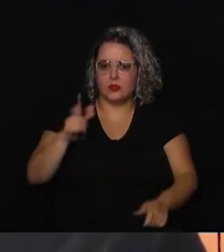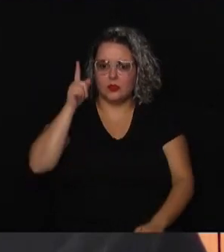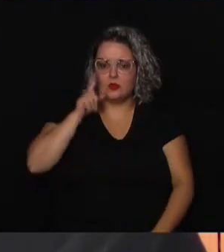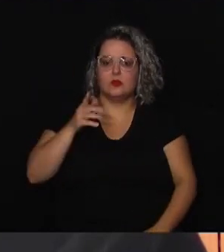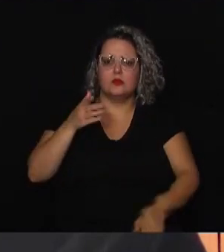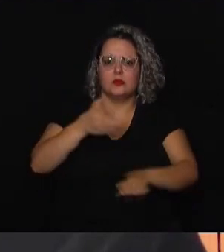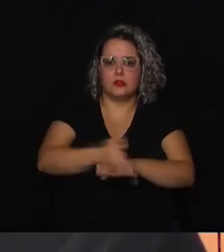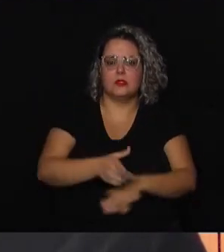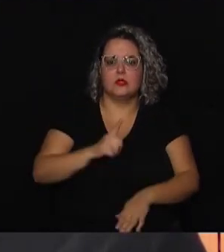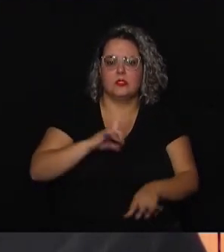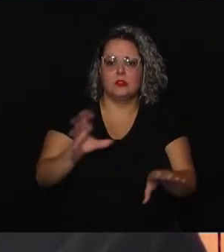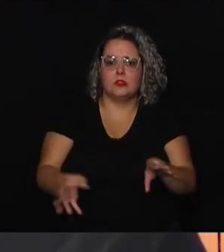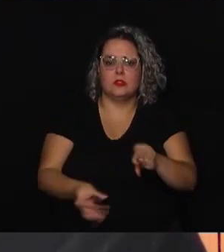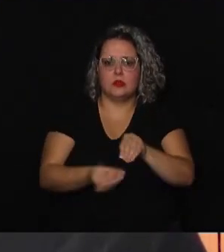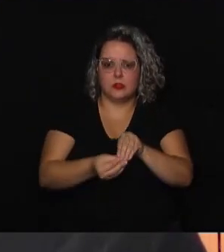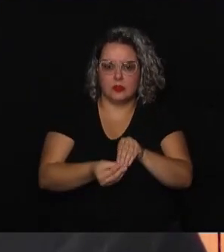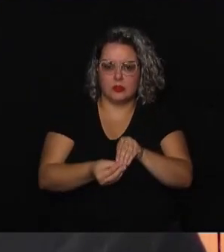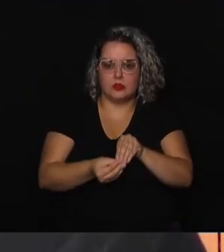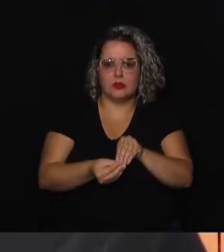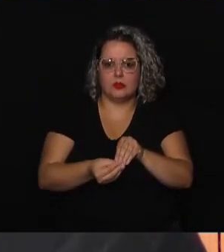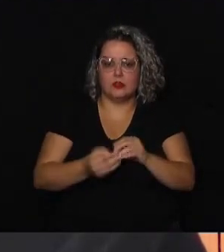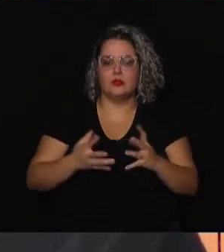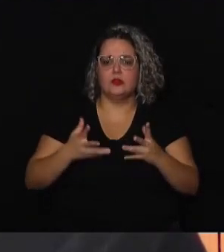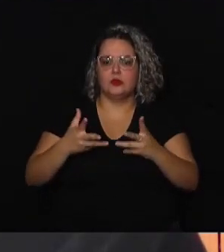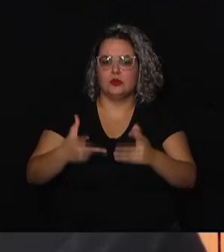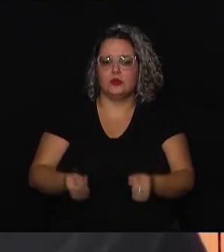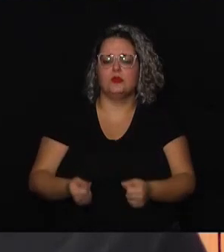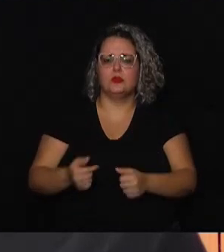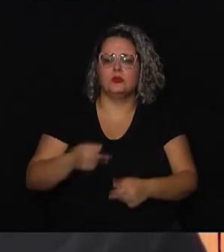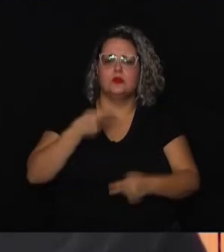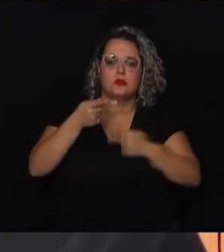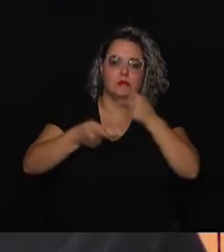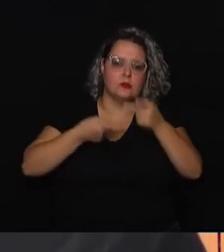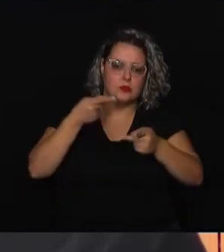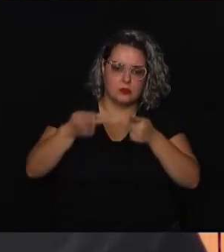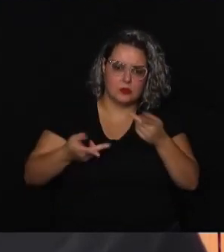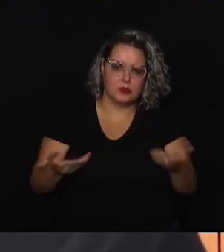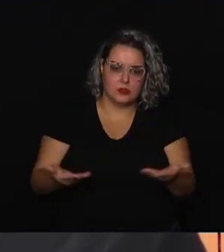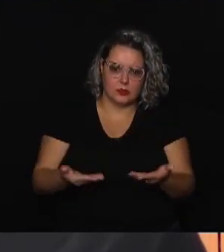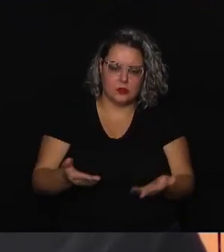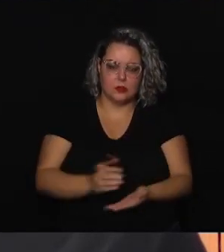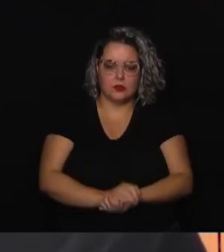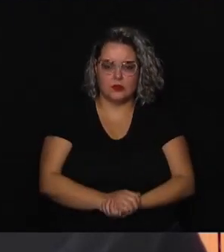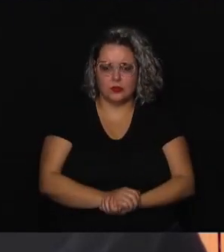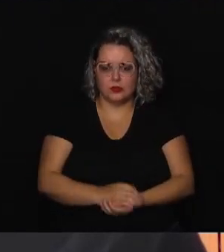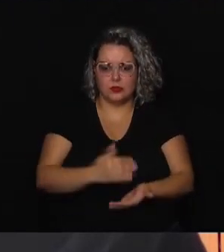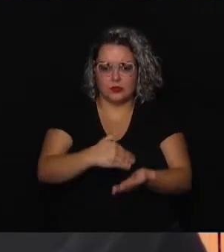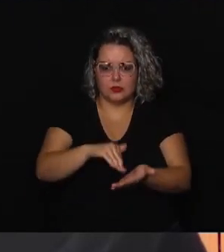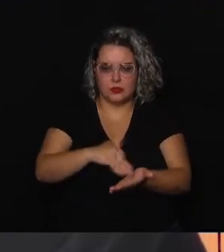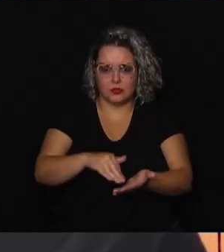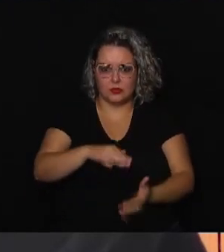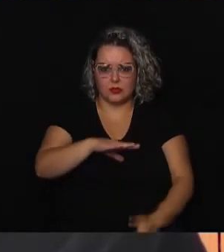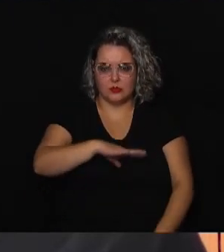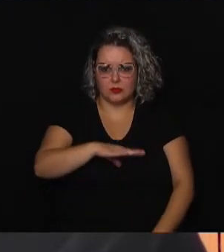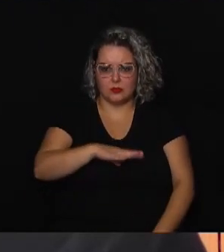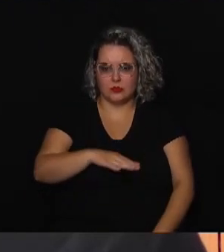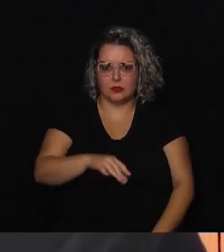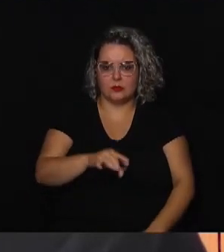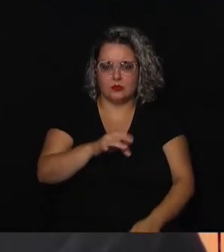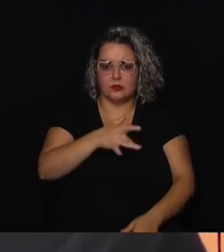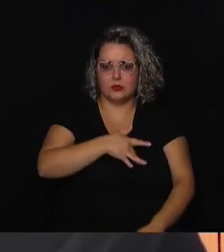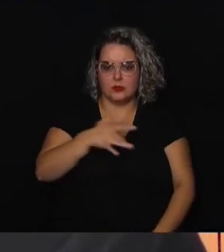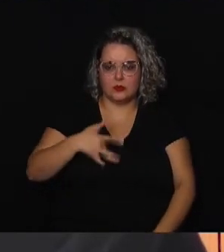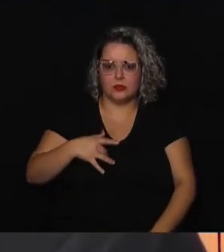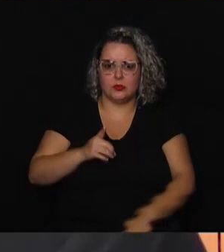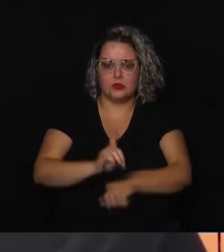síntese de que espaço nós estamos falando. A Secretaria Municipal de Saúde, o nosso secretário, Dr.